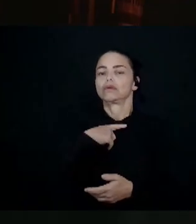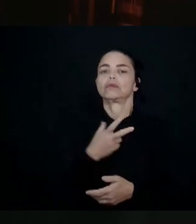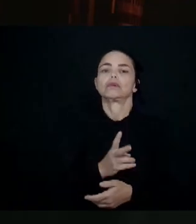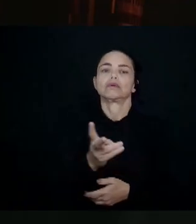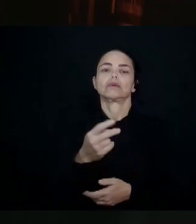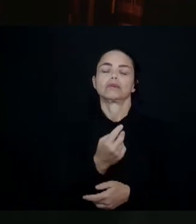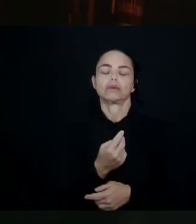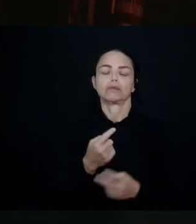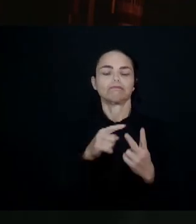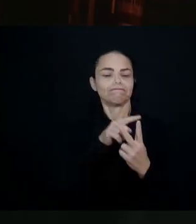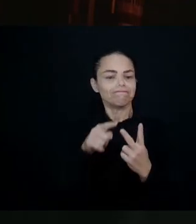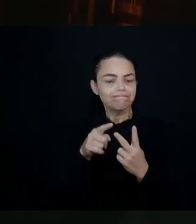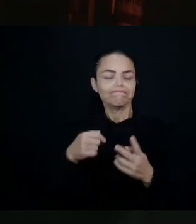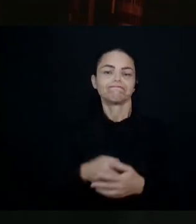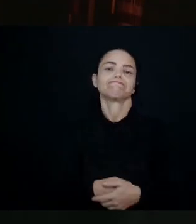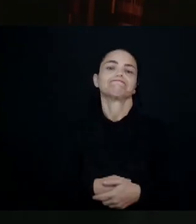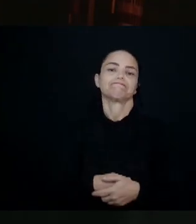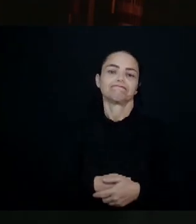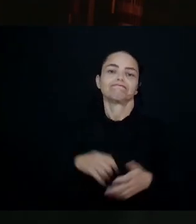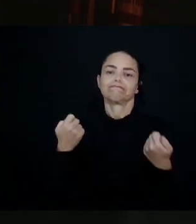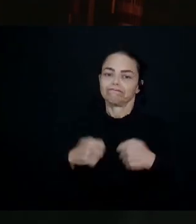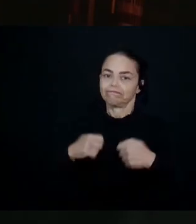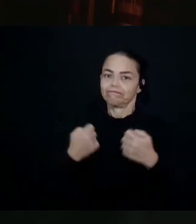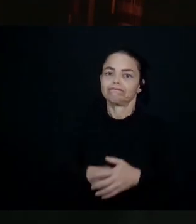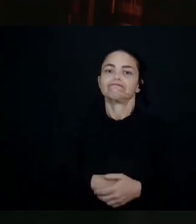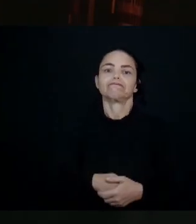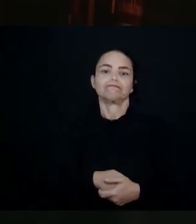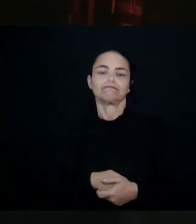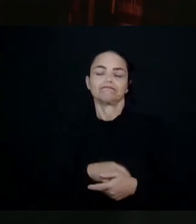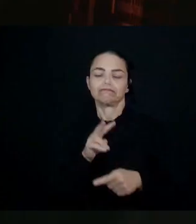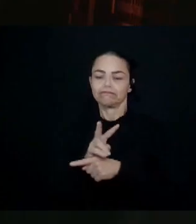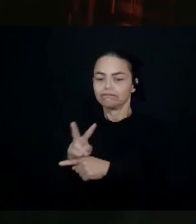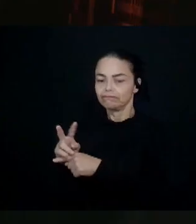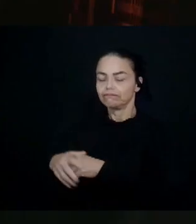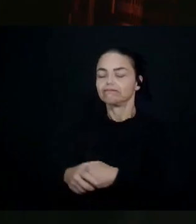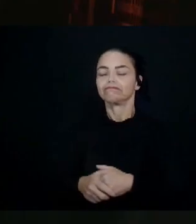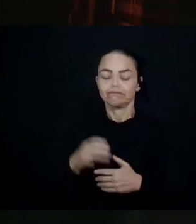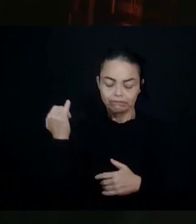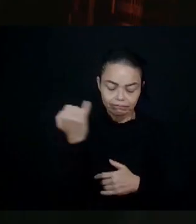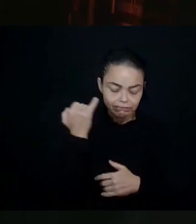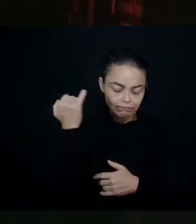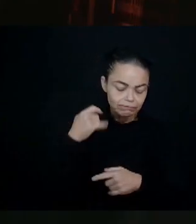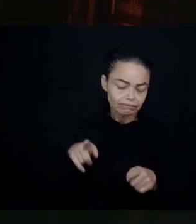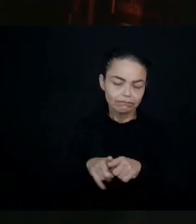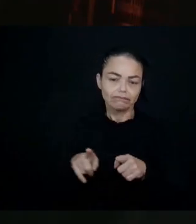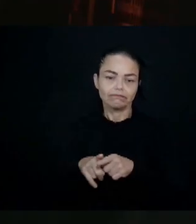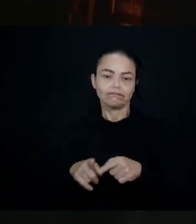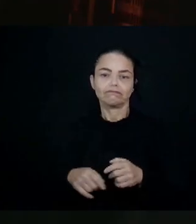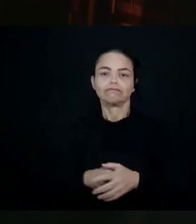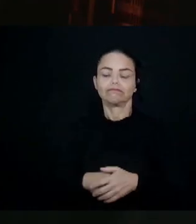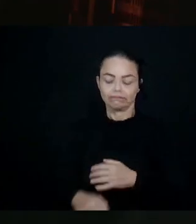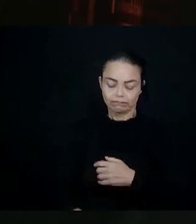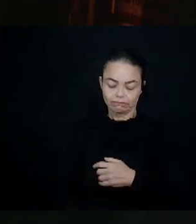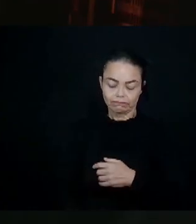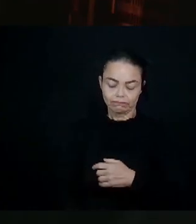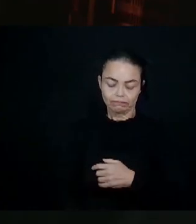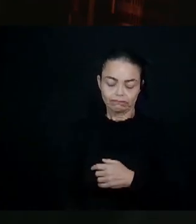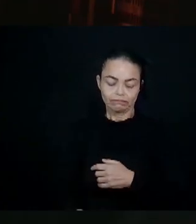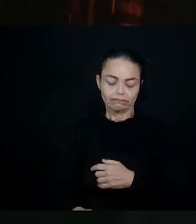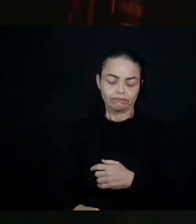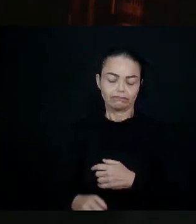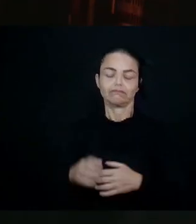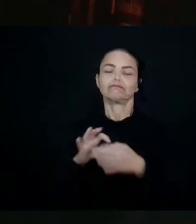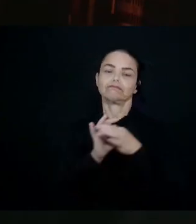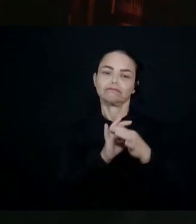lados da moeda e a gente precisa, sim, cuidar. Mas o importante também é que a gente possa se conectar com os